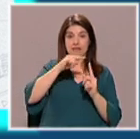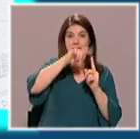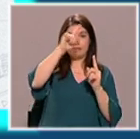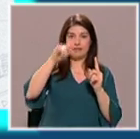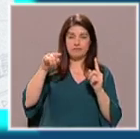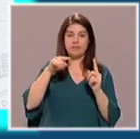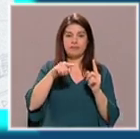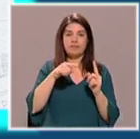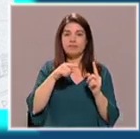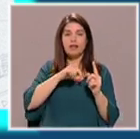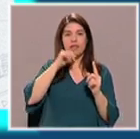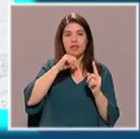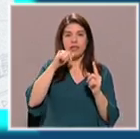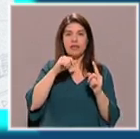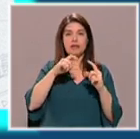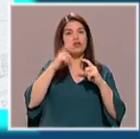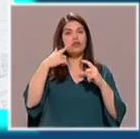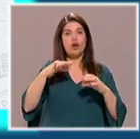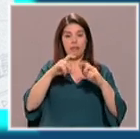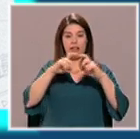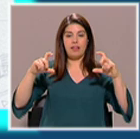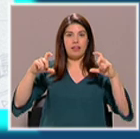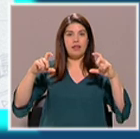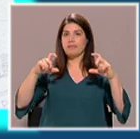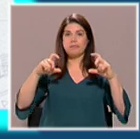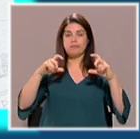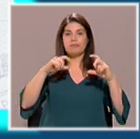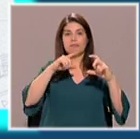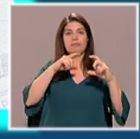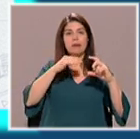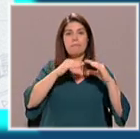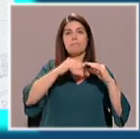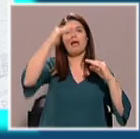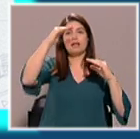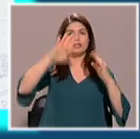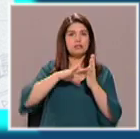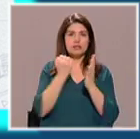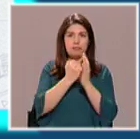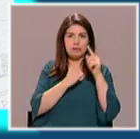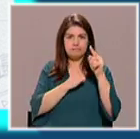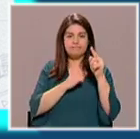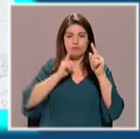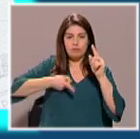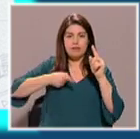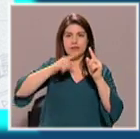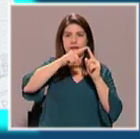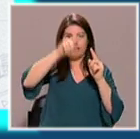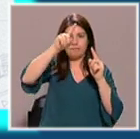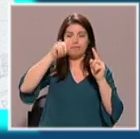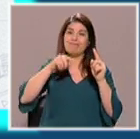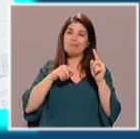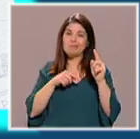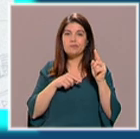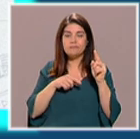de glicose está sempre superior à concentração estimada no indivíduo saudável, o que nos leva a pressupor que há